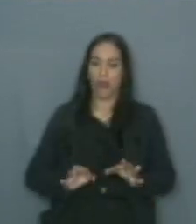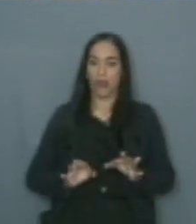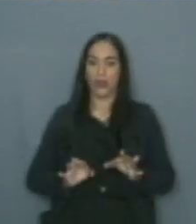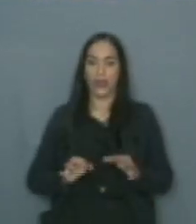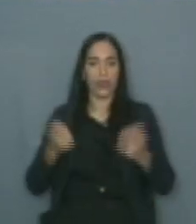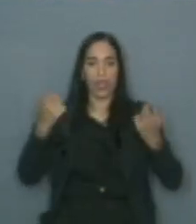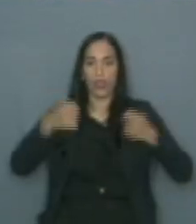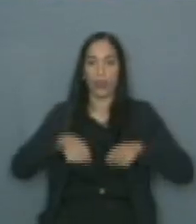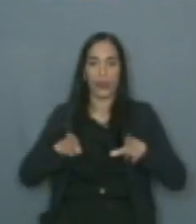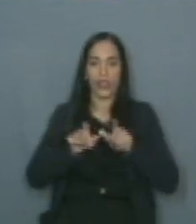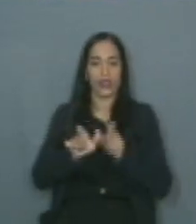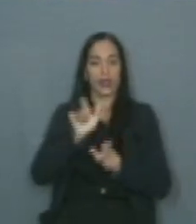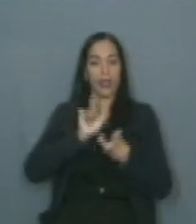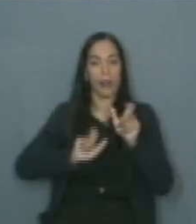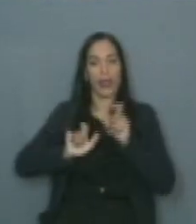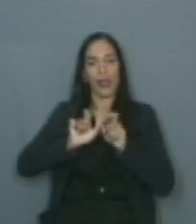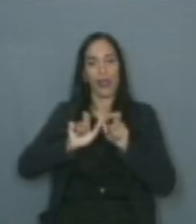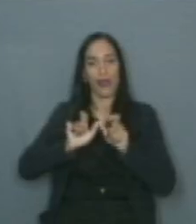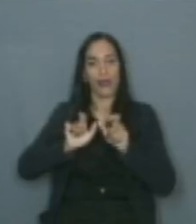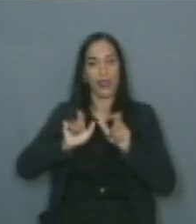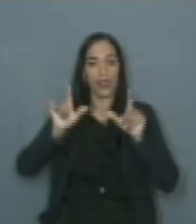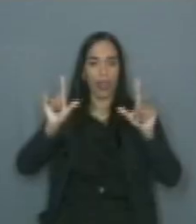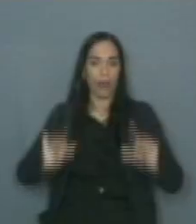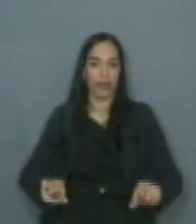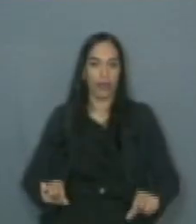não precise estar usando palavras desse calão aqui. Obrigado.